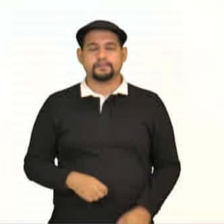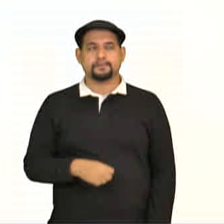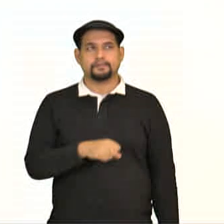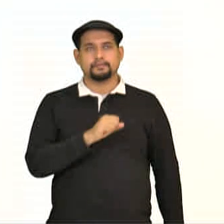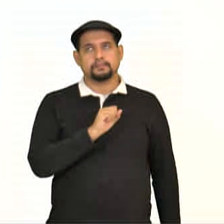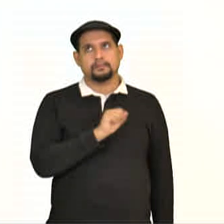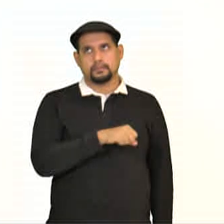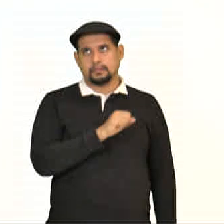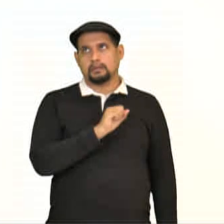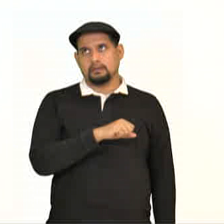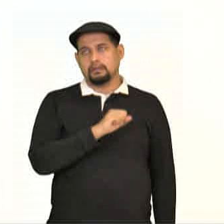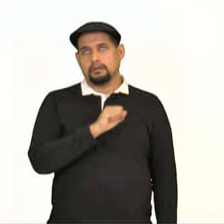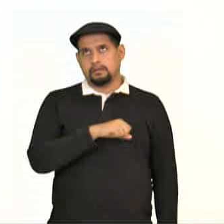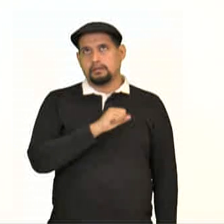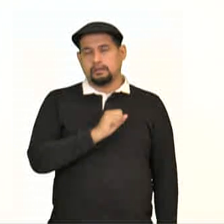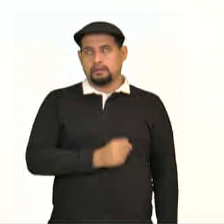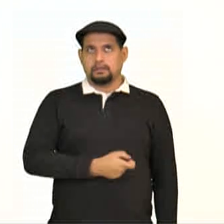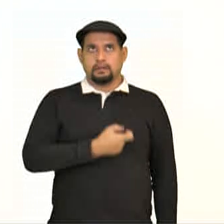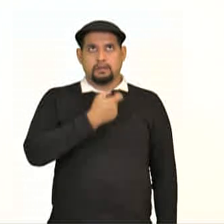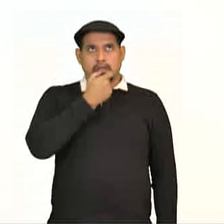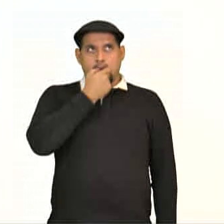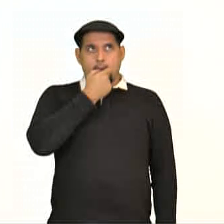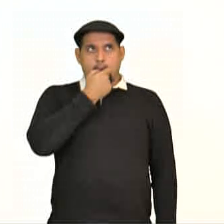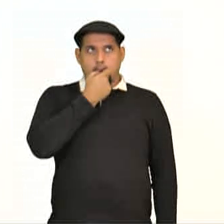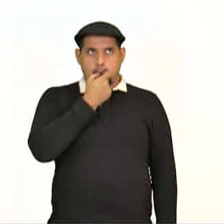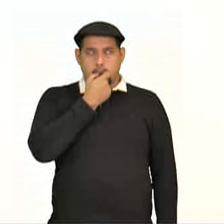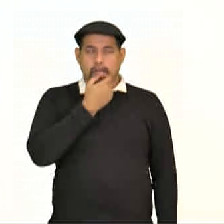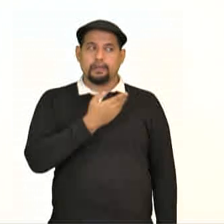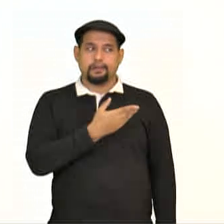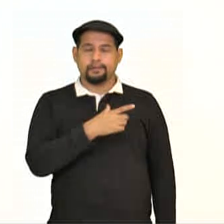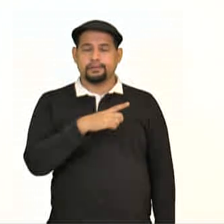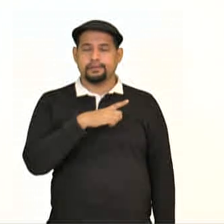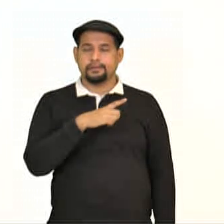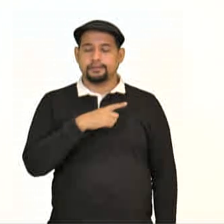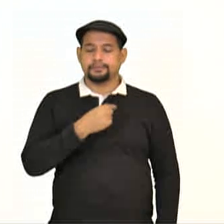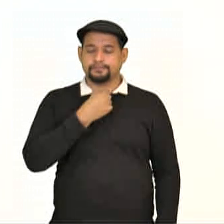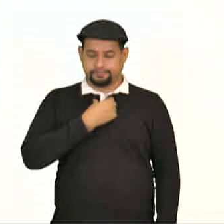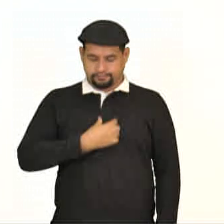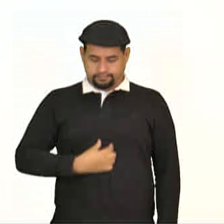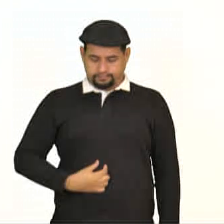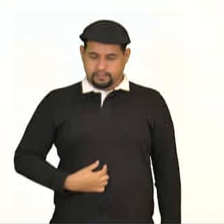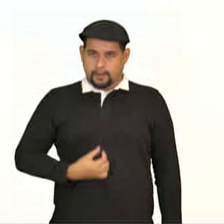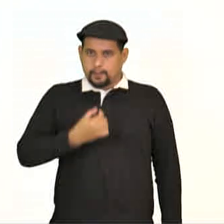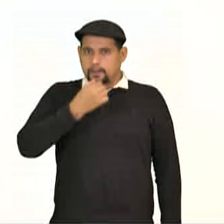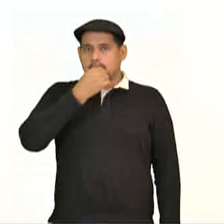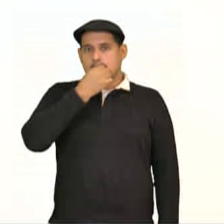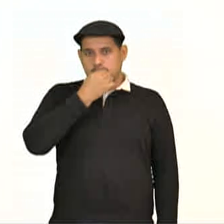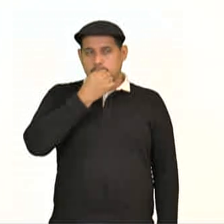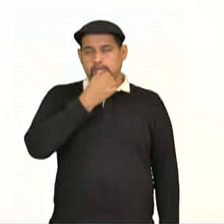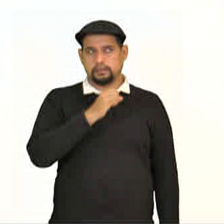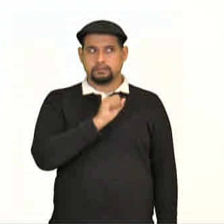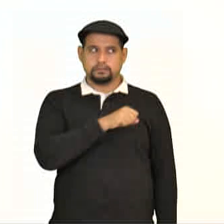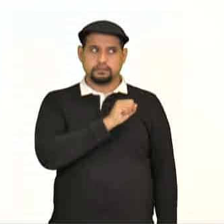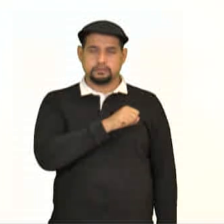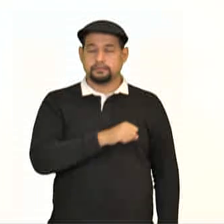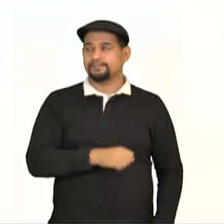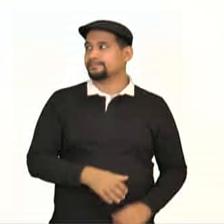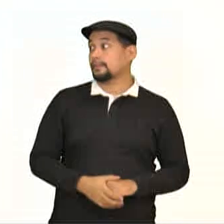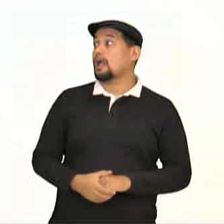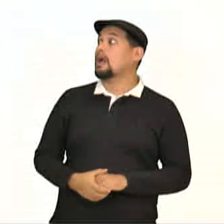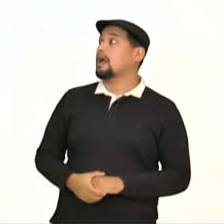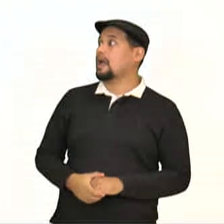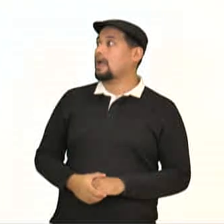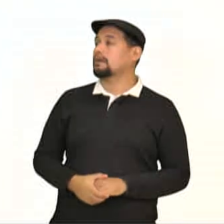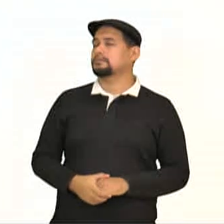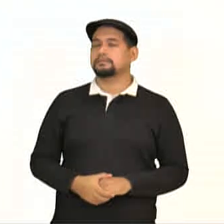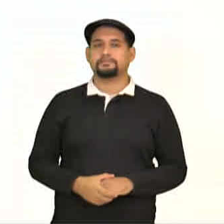O juiz sopra um apito. Aquilo que ele tem pendurado no pescoço é um apito. Ah!